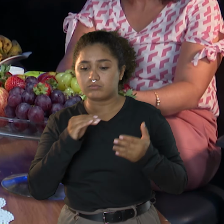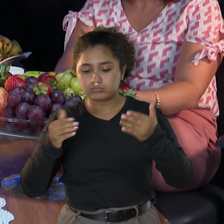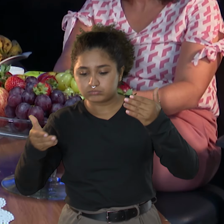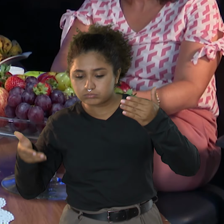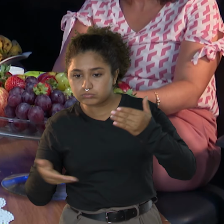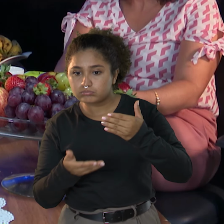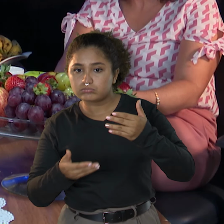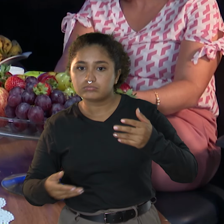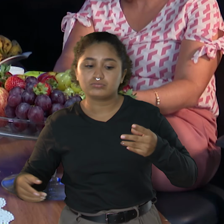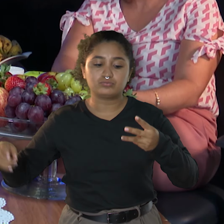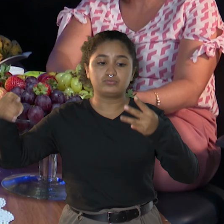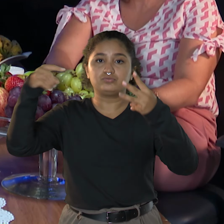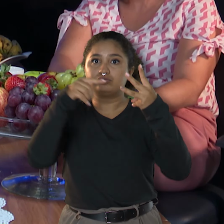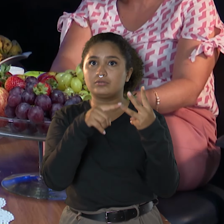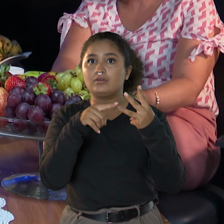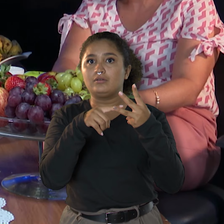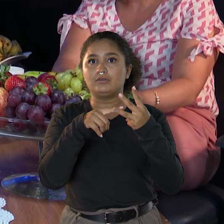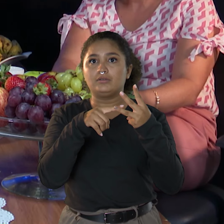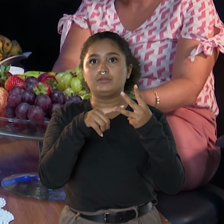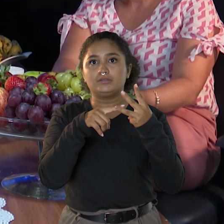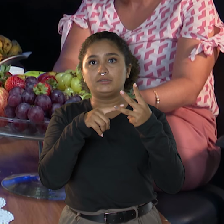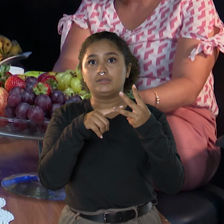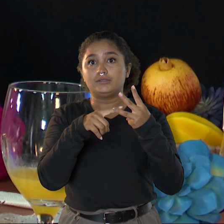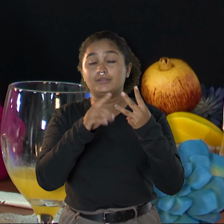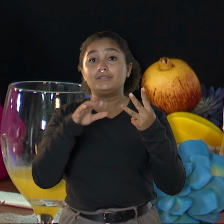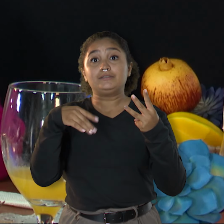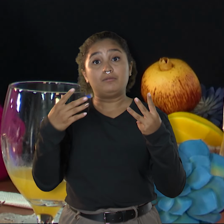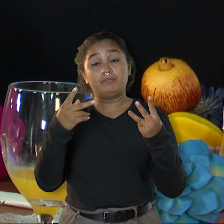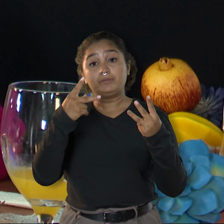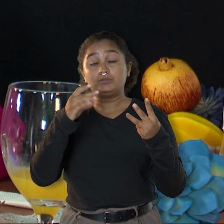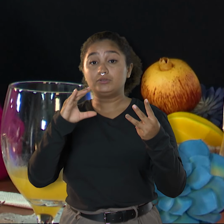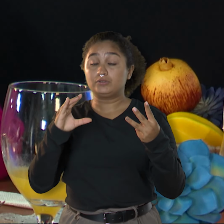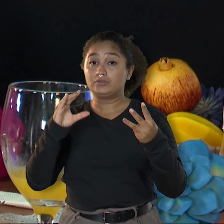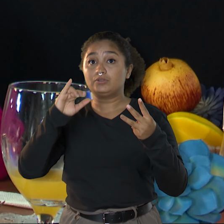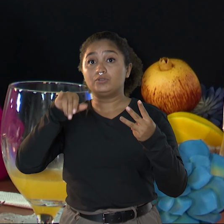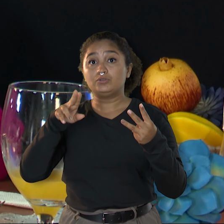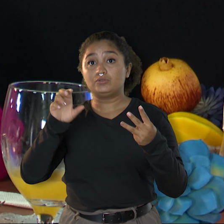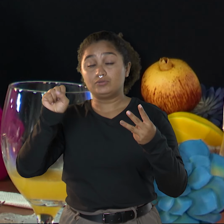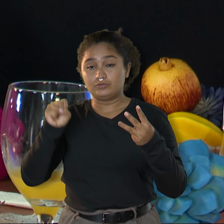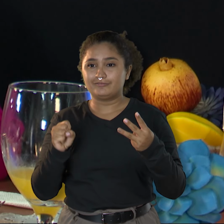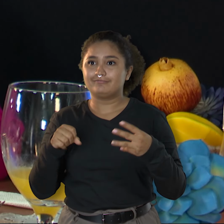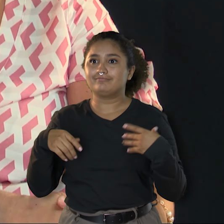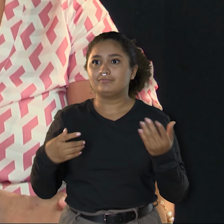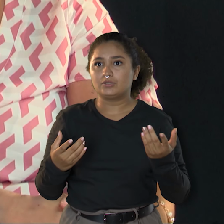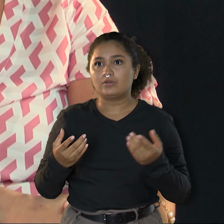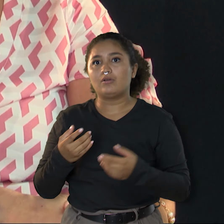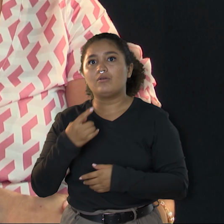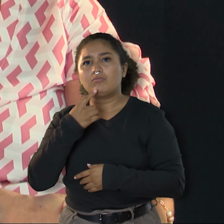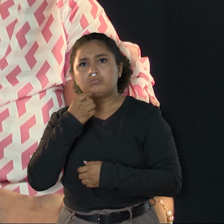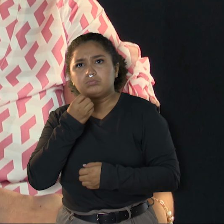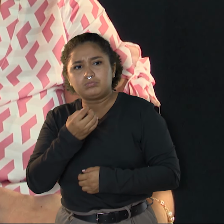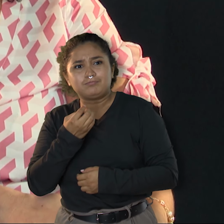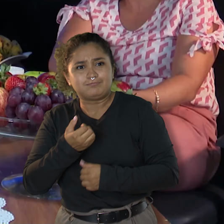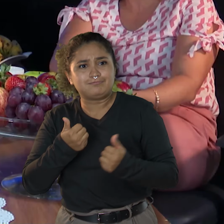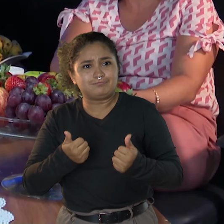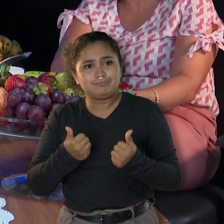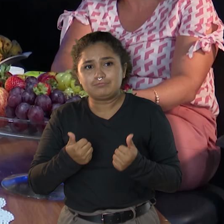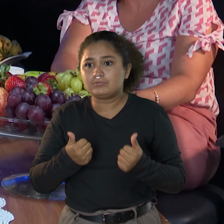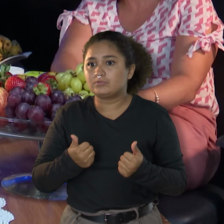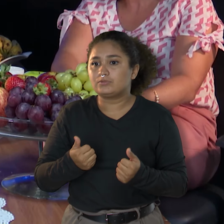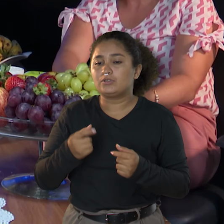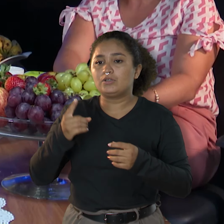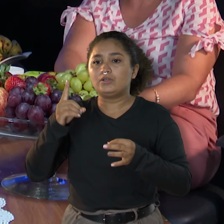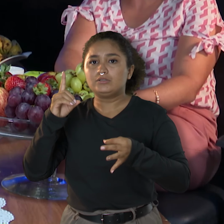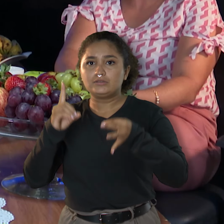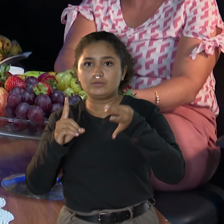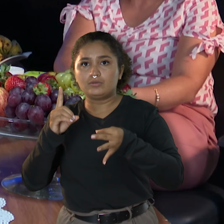penúltimo lugar para terceiro. Nossa, foi uma vitória, IPCJus né? seguinte. É foi por bem isso, bacana. realmente, o elogio foi bem merecido aqui, né? Do desembargador Almiro,